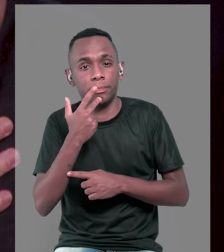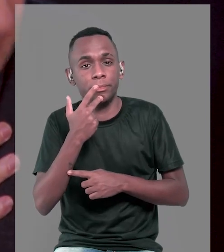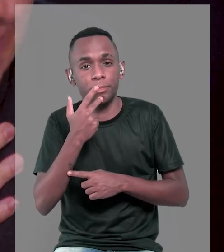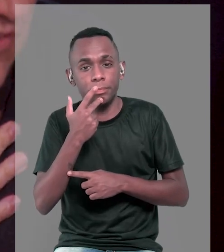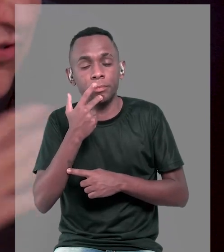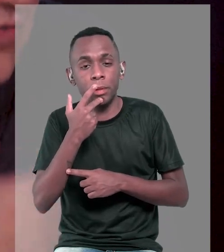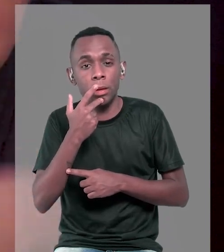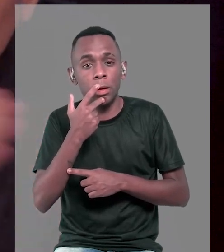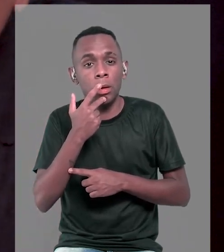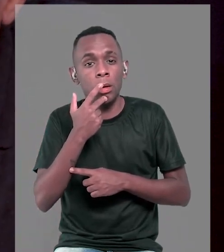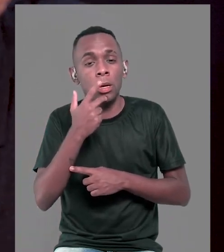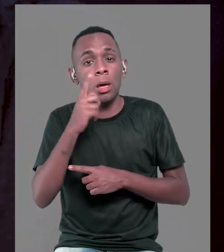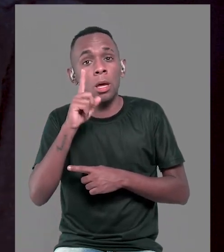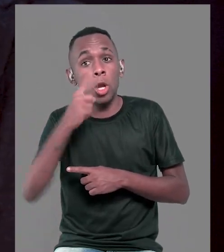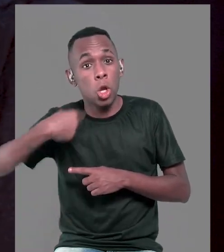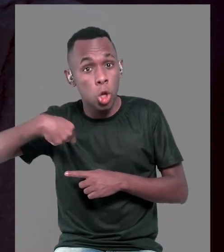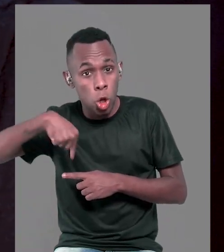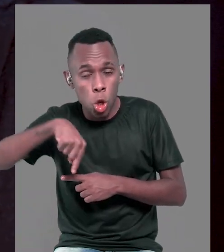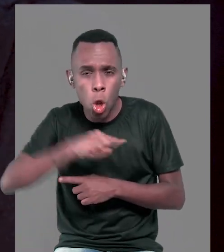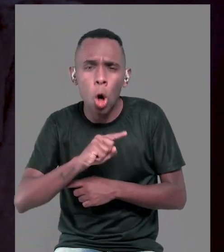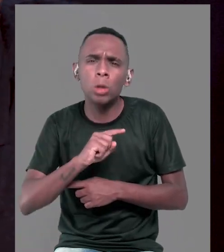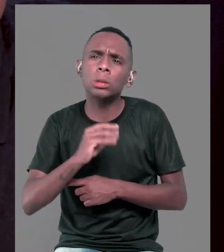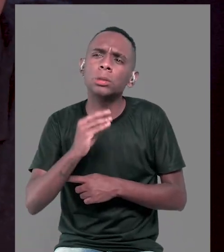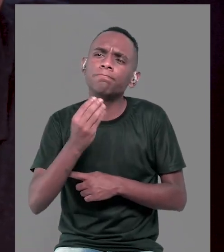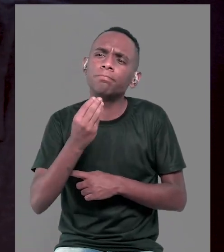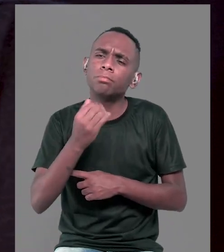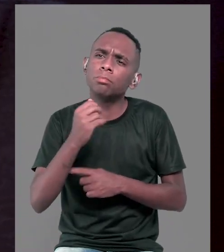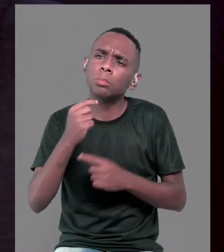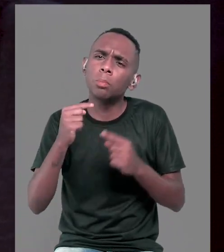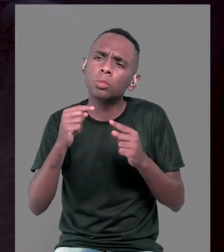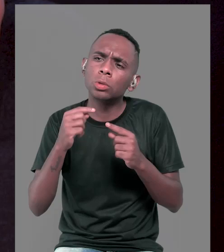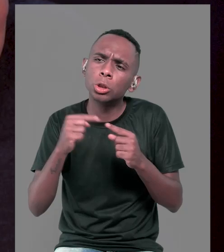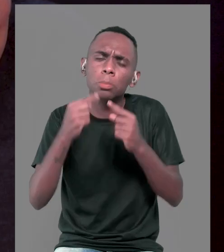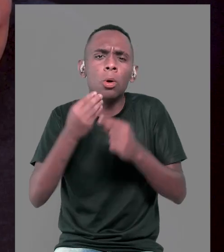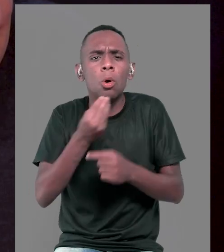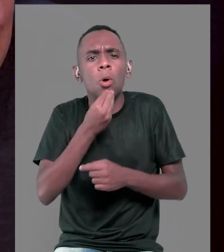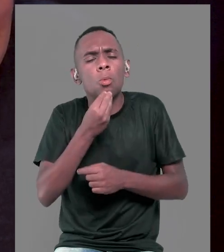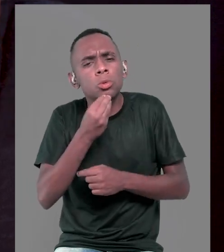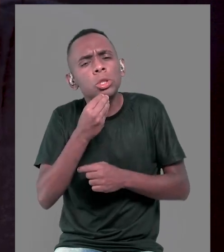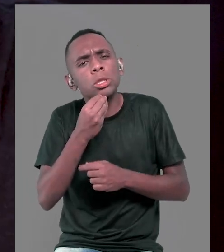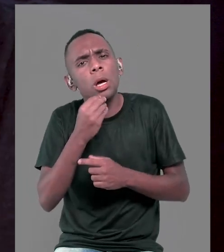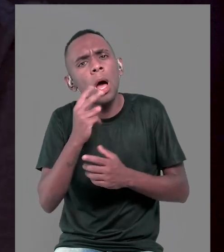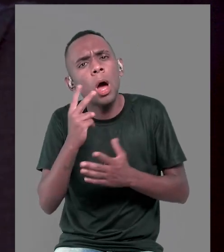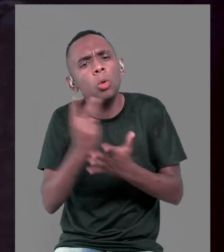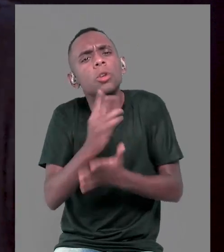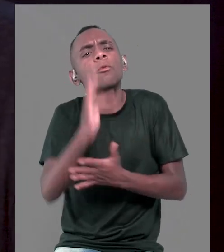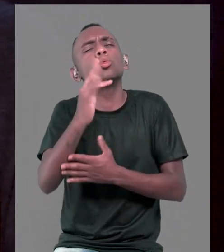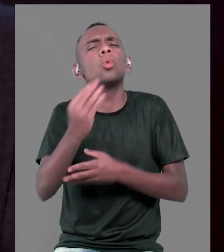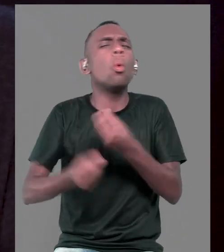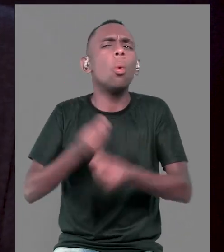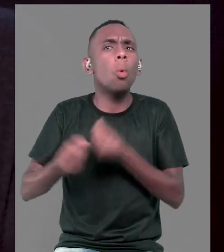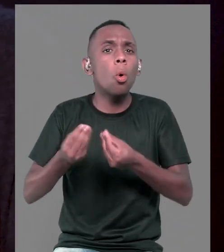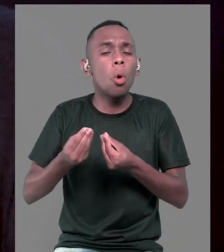a expectativa que nós temos em relação ao futuro molda o futuro. Se eu